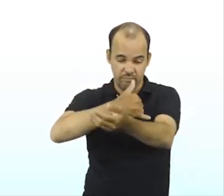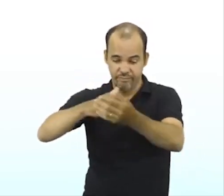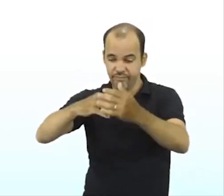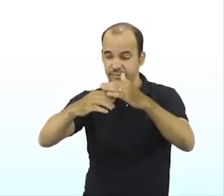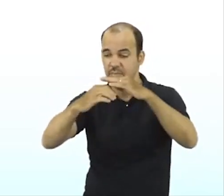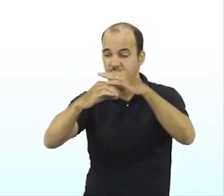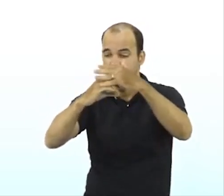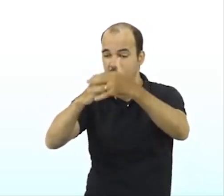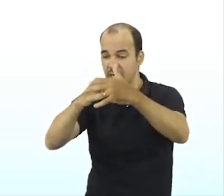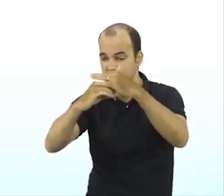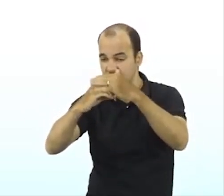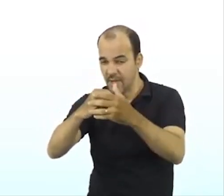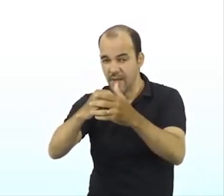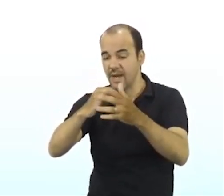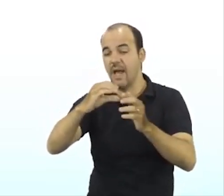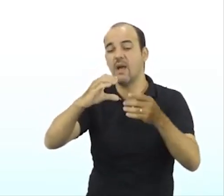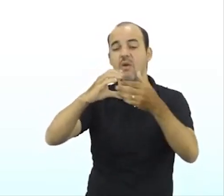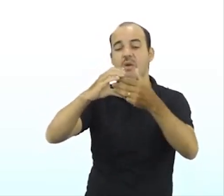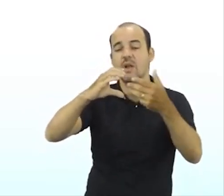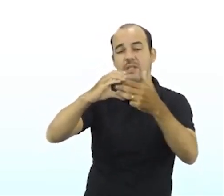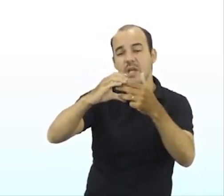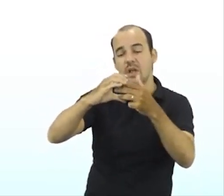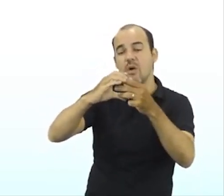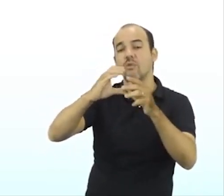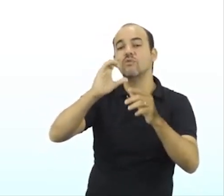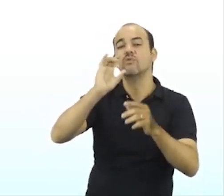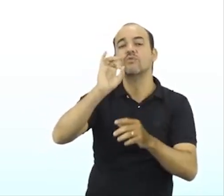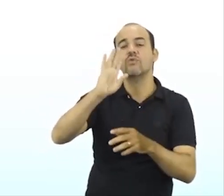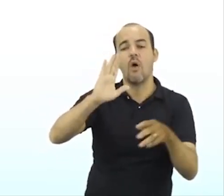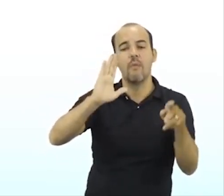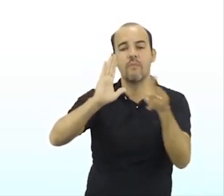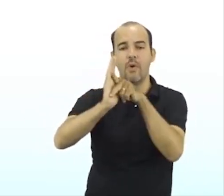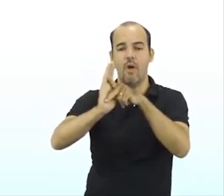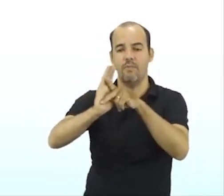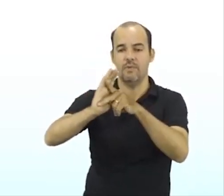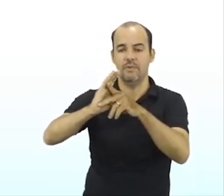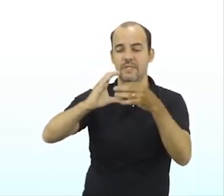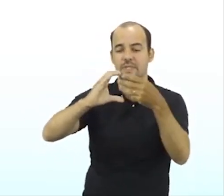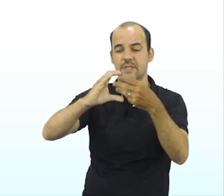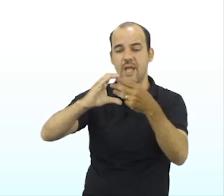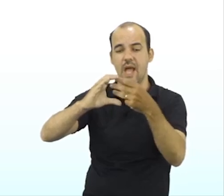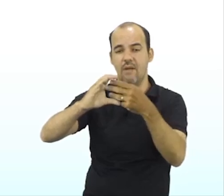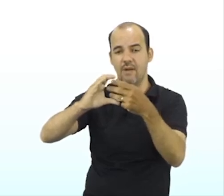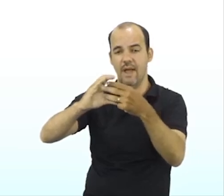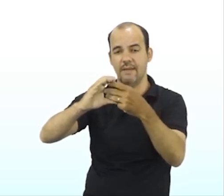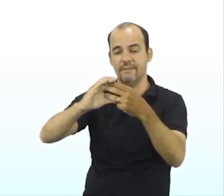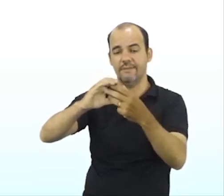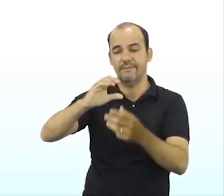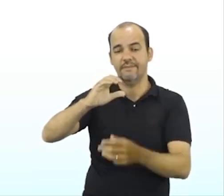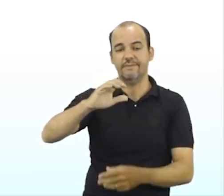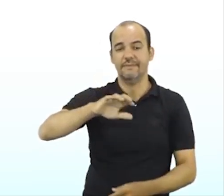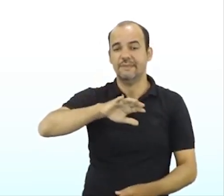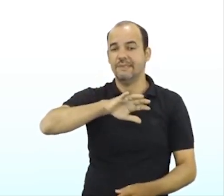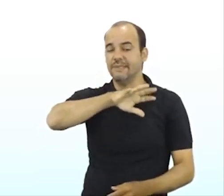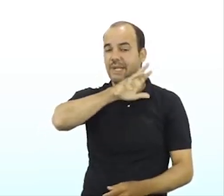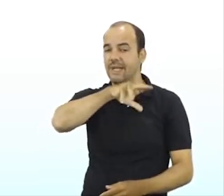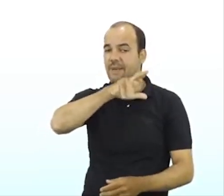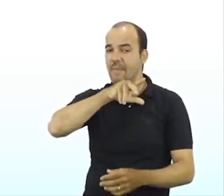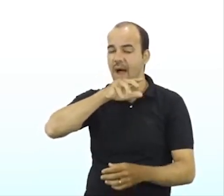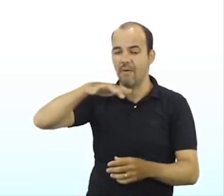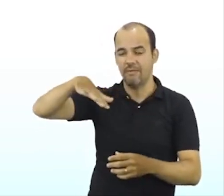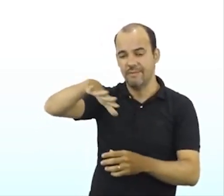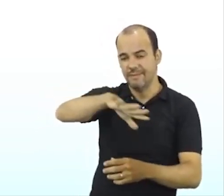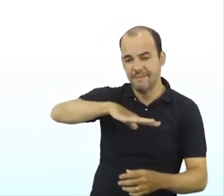na membrana de célula animal. Oxe, repete aí, tubarão, novamente. Colesterol a gente